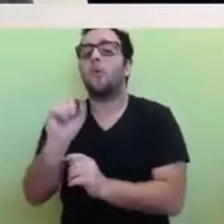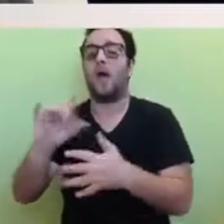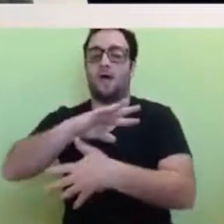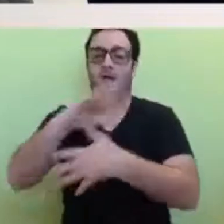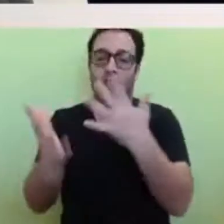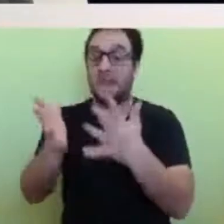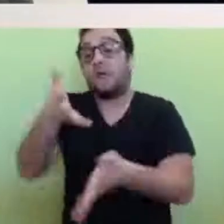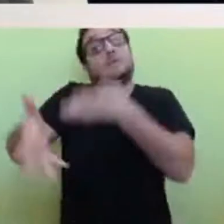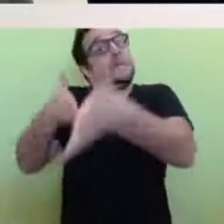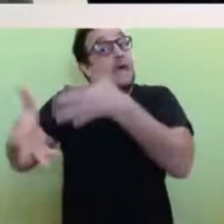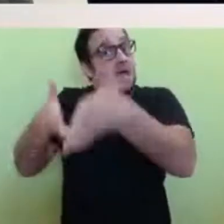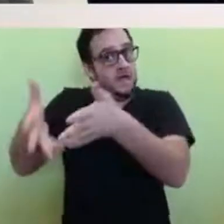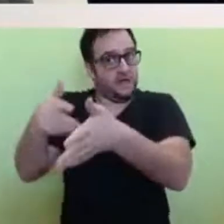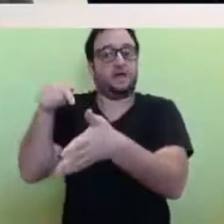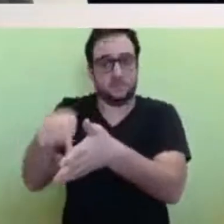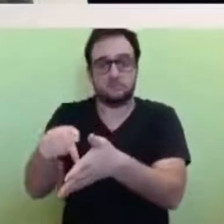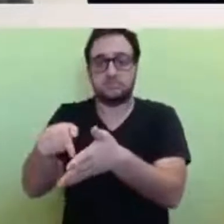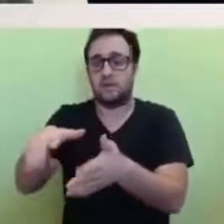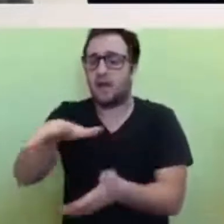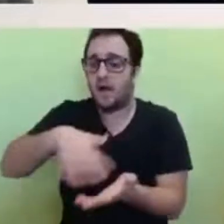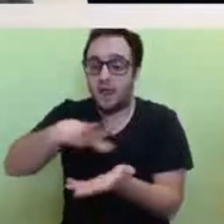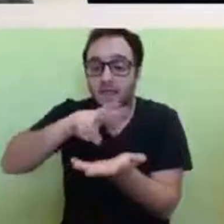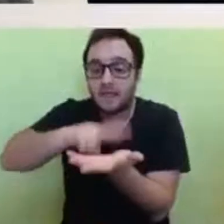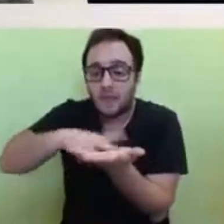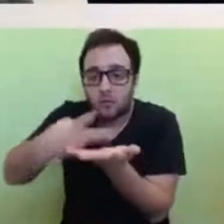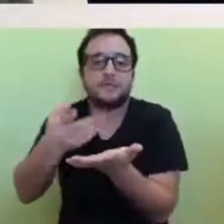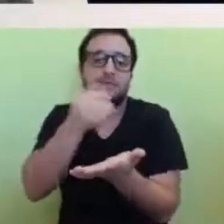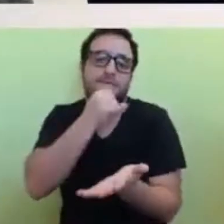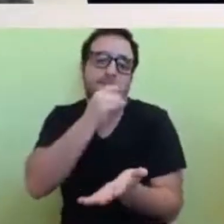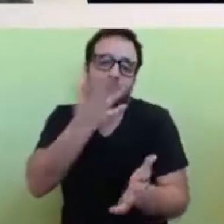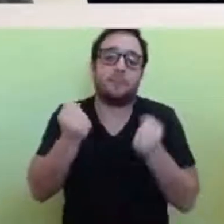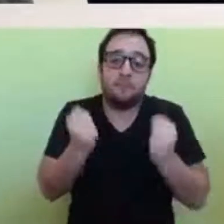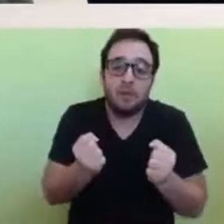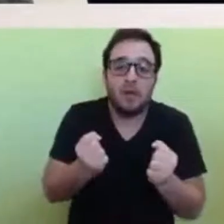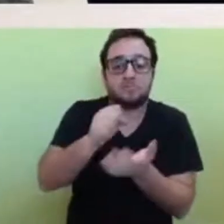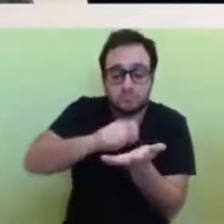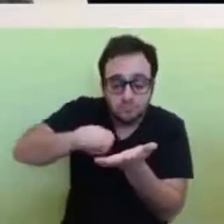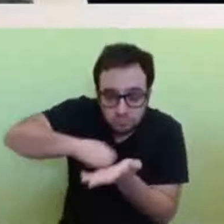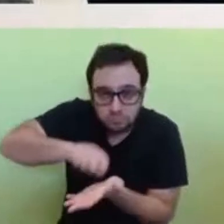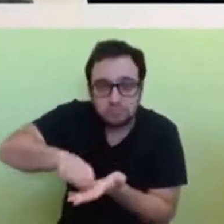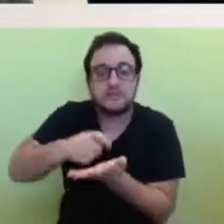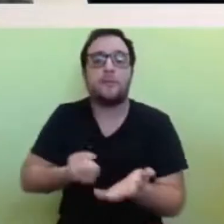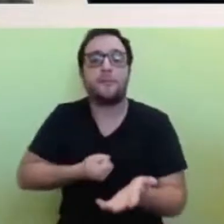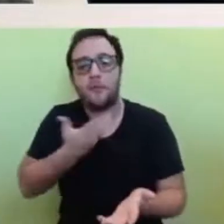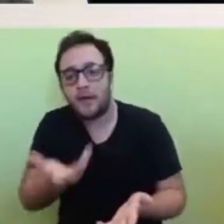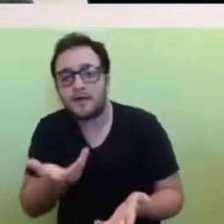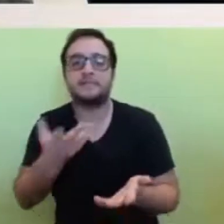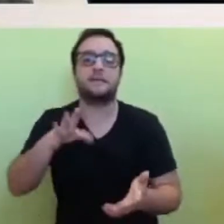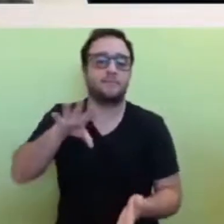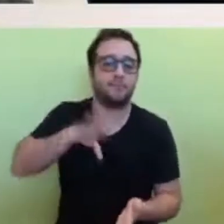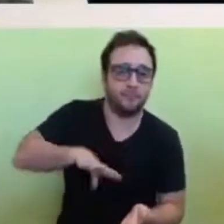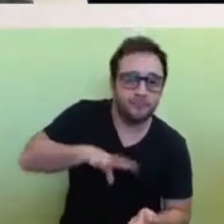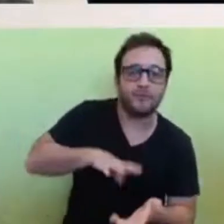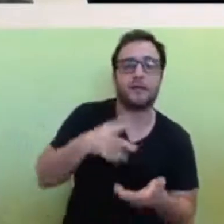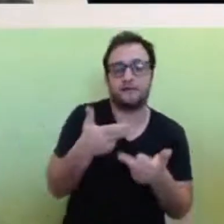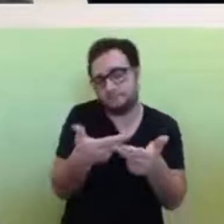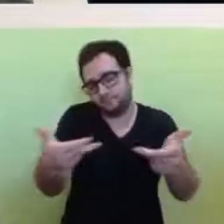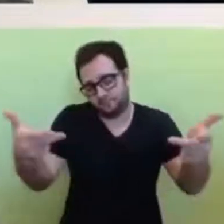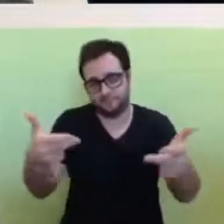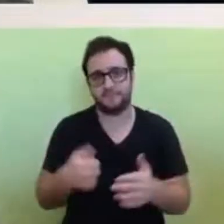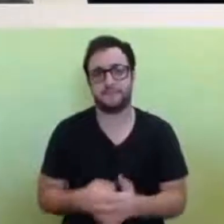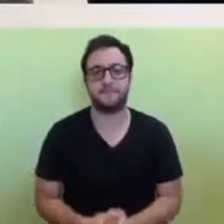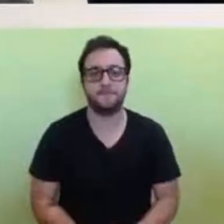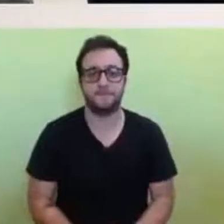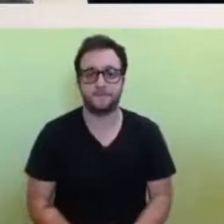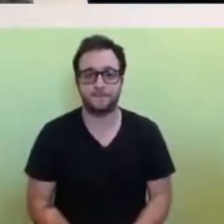de poesia escrita em língua de sinais para a língua portuguesa. Já é o que eu venho pesquisando há algum